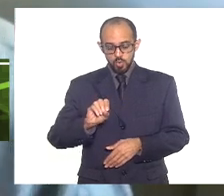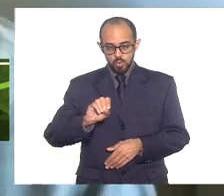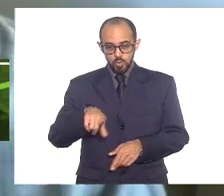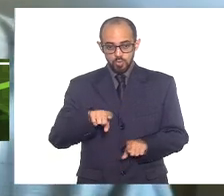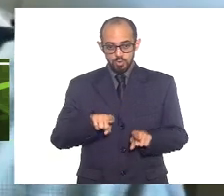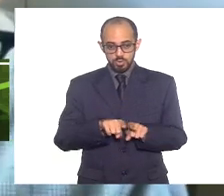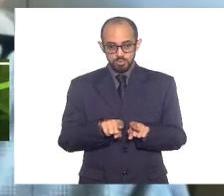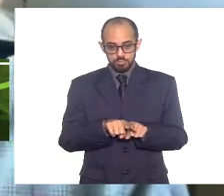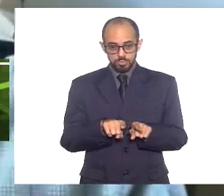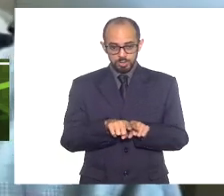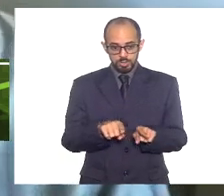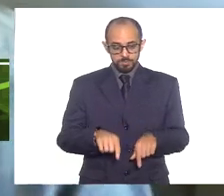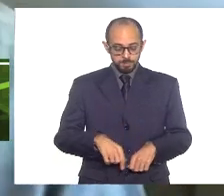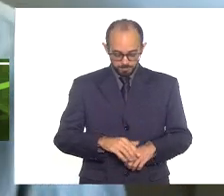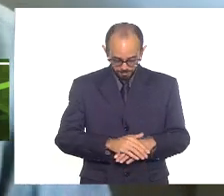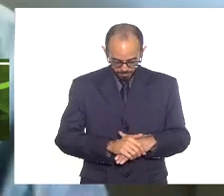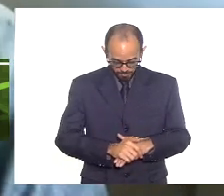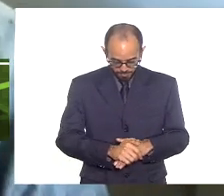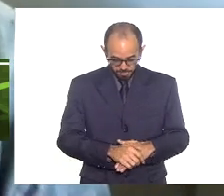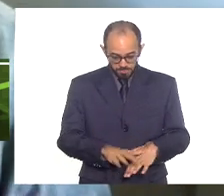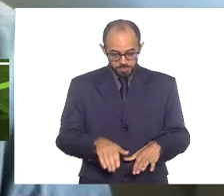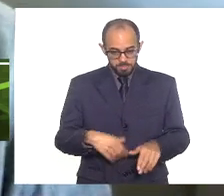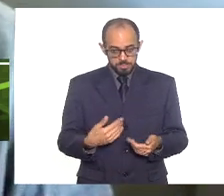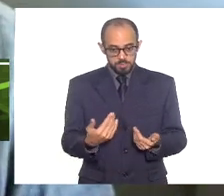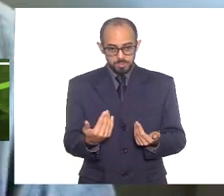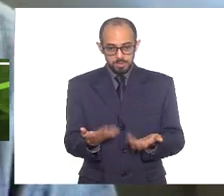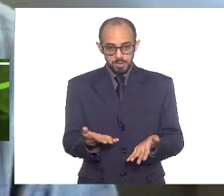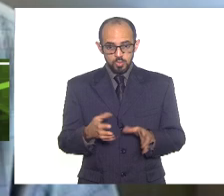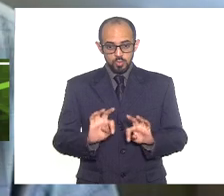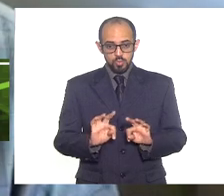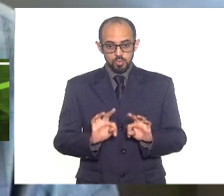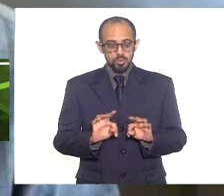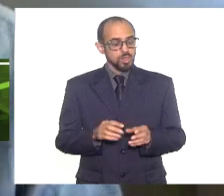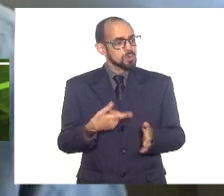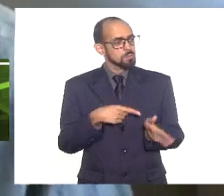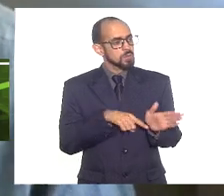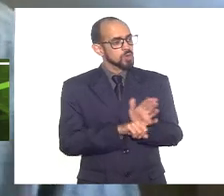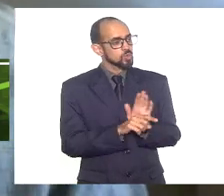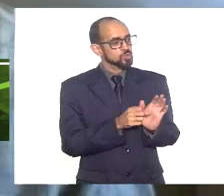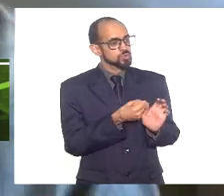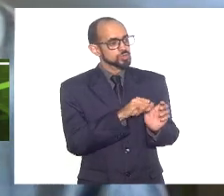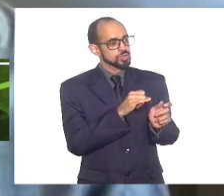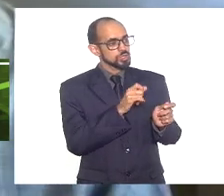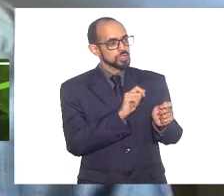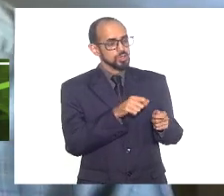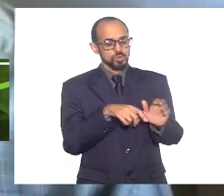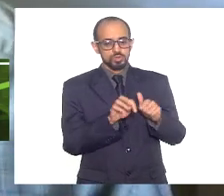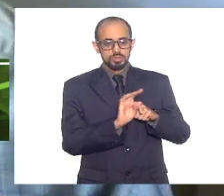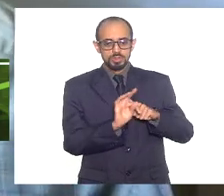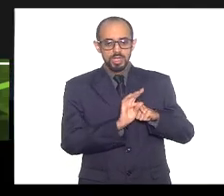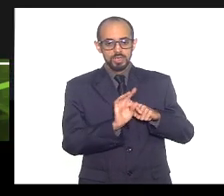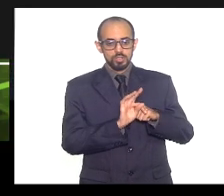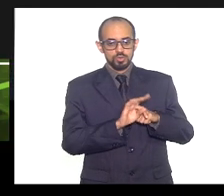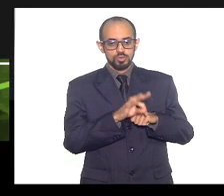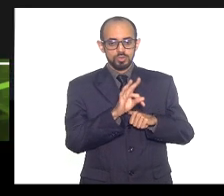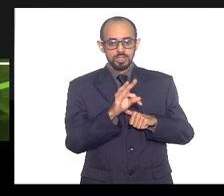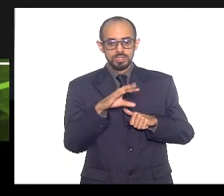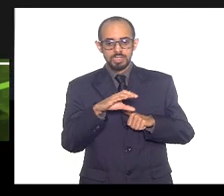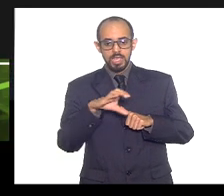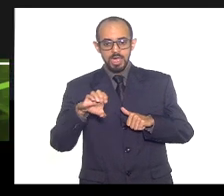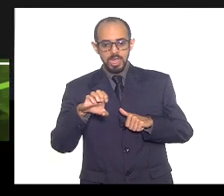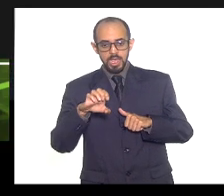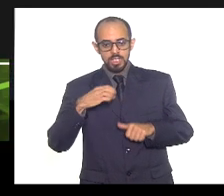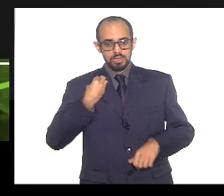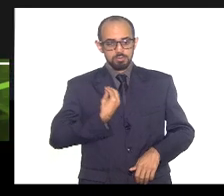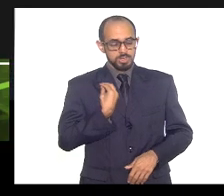PG18 é a nossa procuradoria. Consulte-se se algum dos dois técnicos do TCE estão presentes.